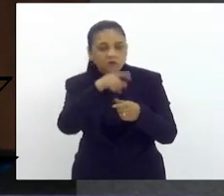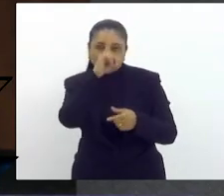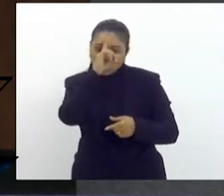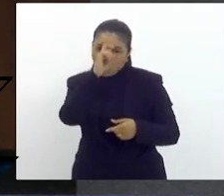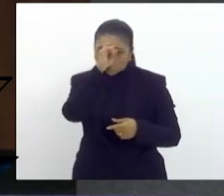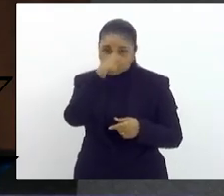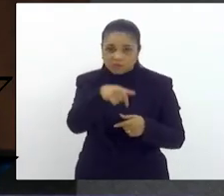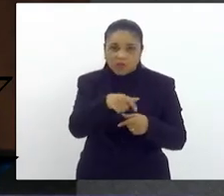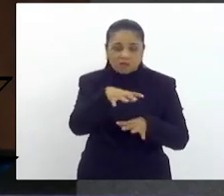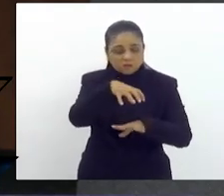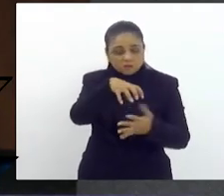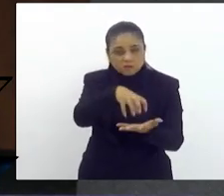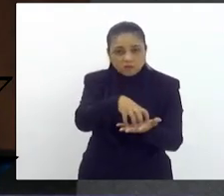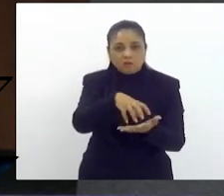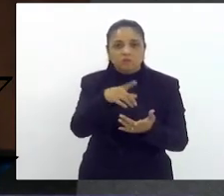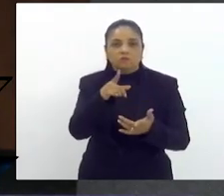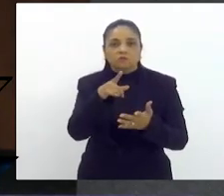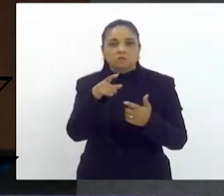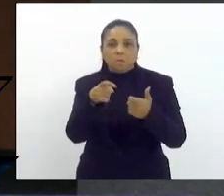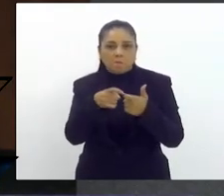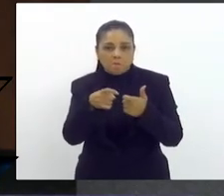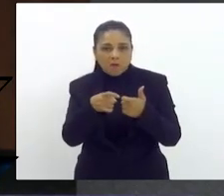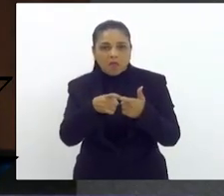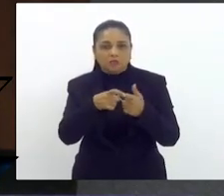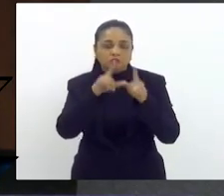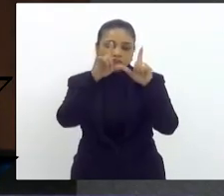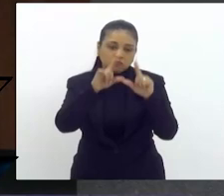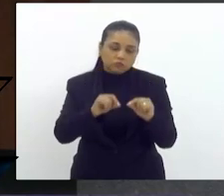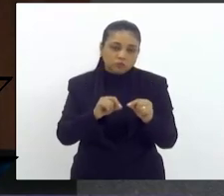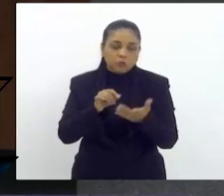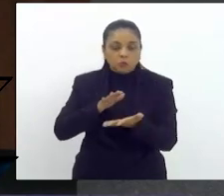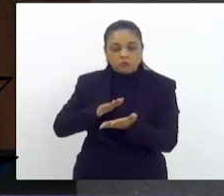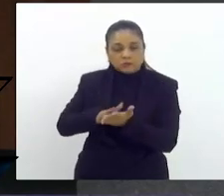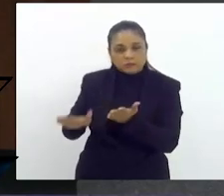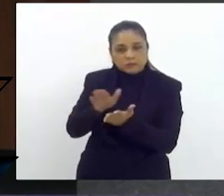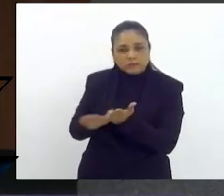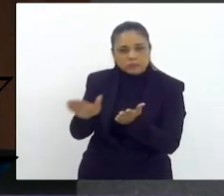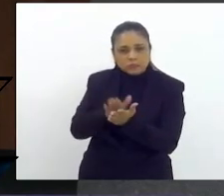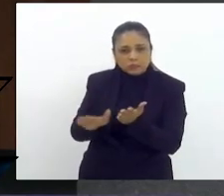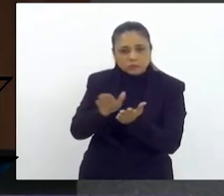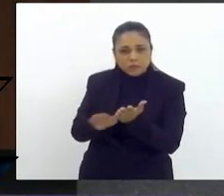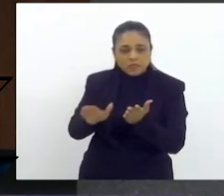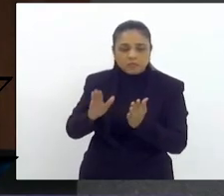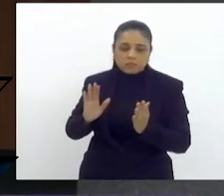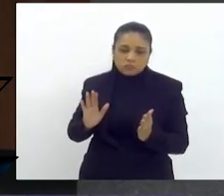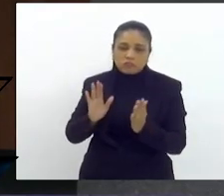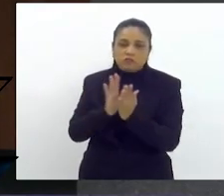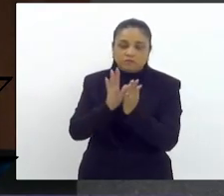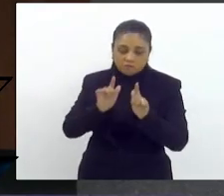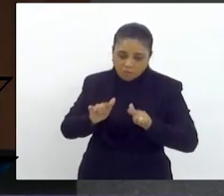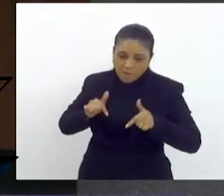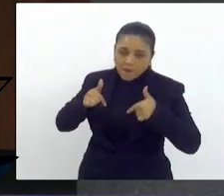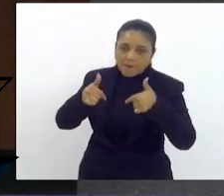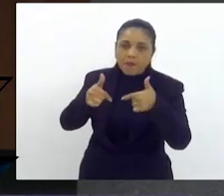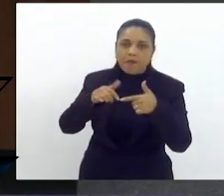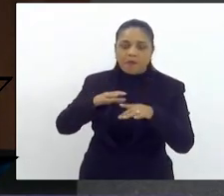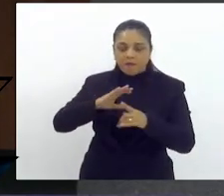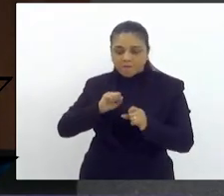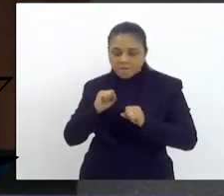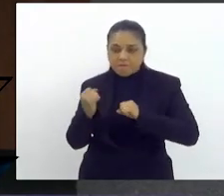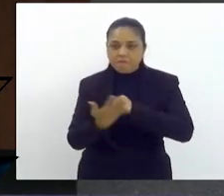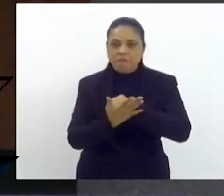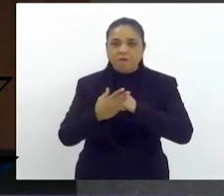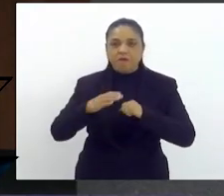e demais centros médicos como medida de redução da despesa de enfrentamento de epidemias pandemias